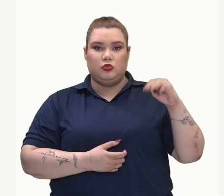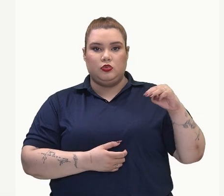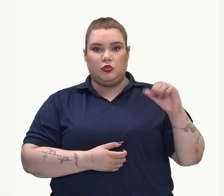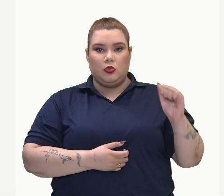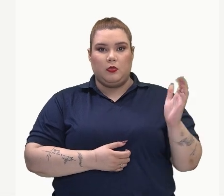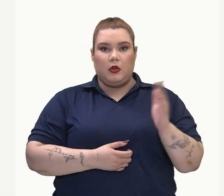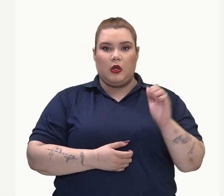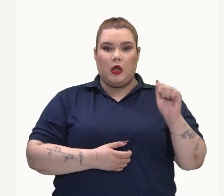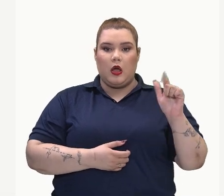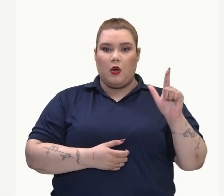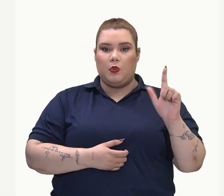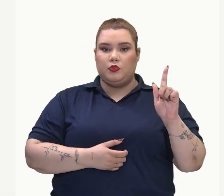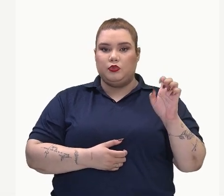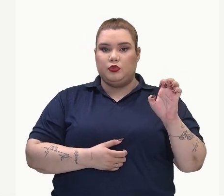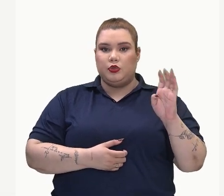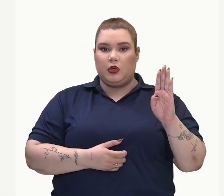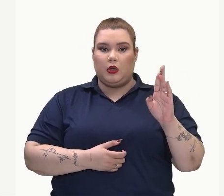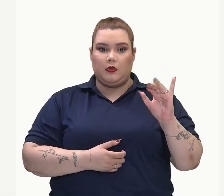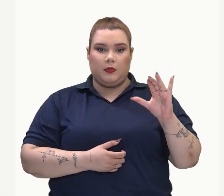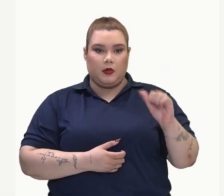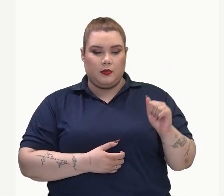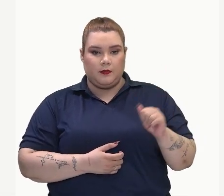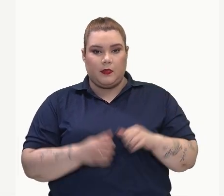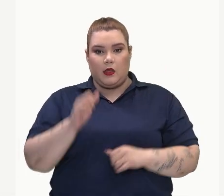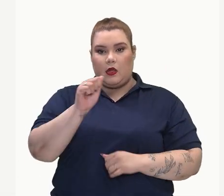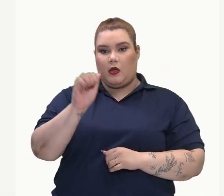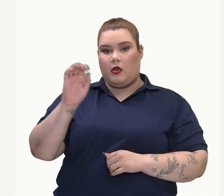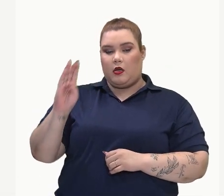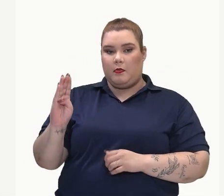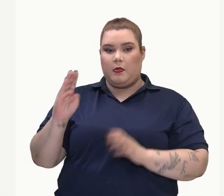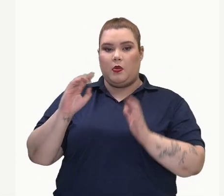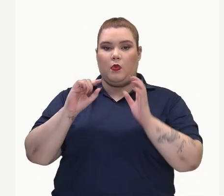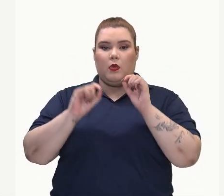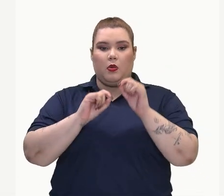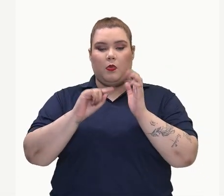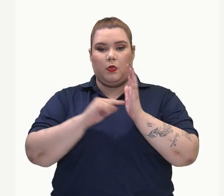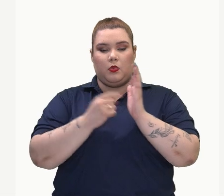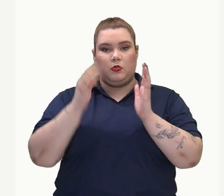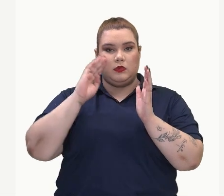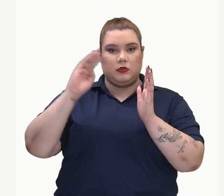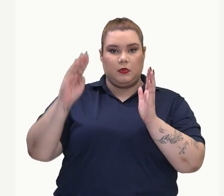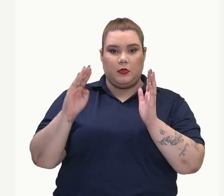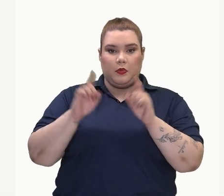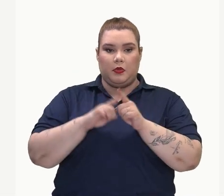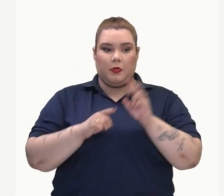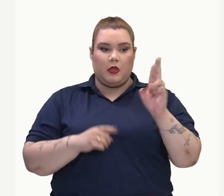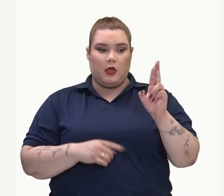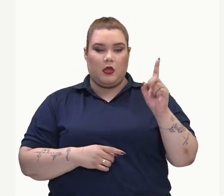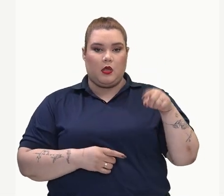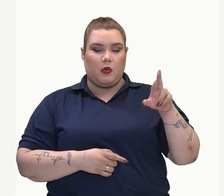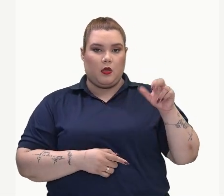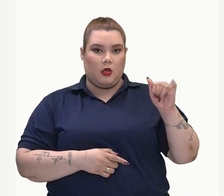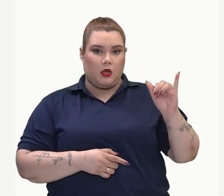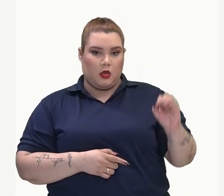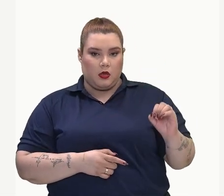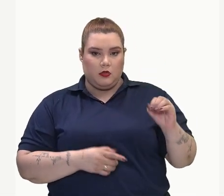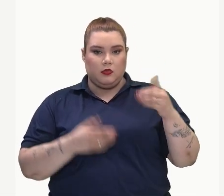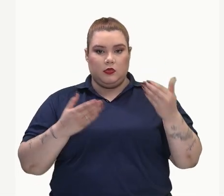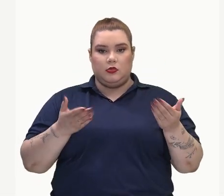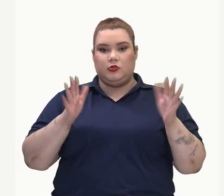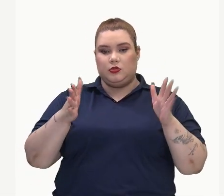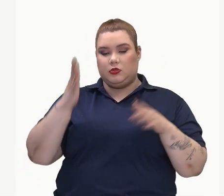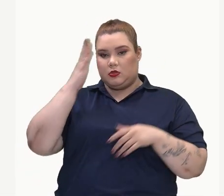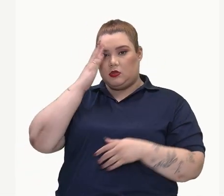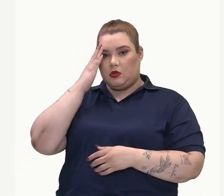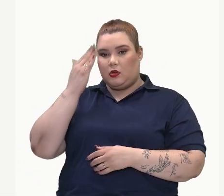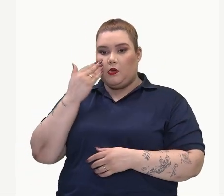ó, onde A e B são o centro da circunferência e R é o raio. Então, se tu está olhando aqui, né, para a equação geral da circunferência, tu já sabe que